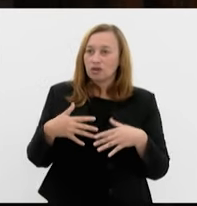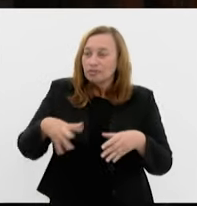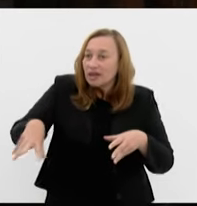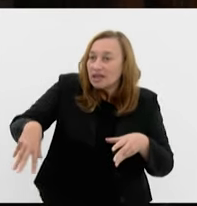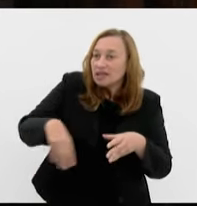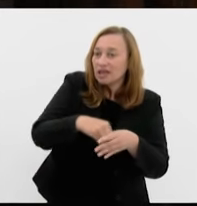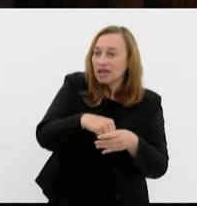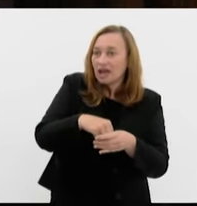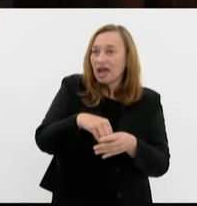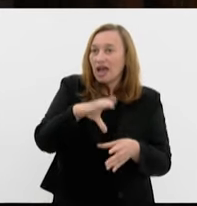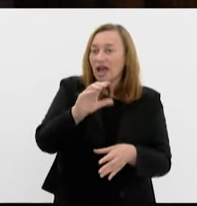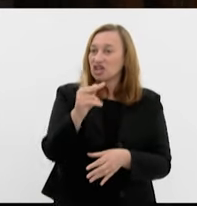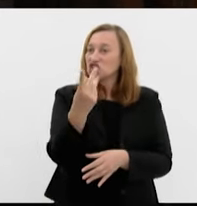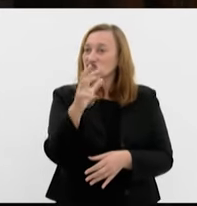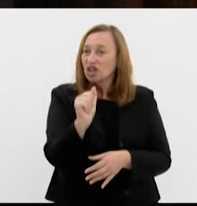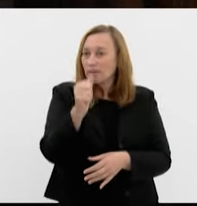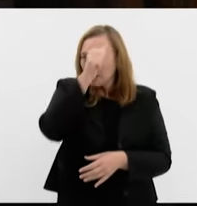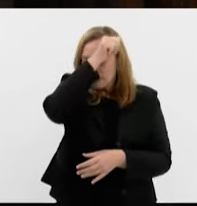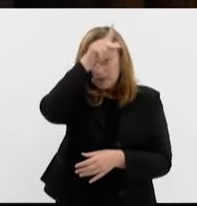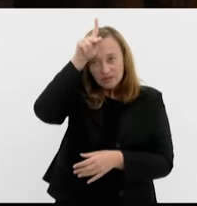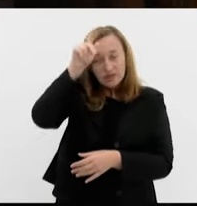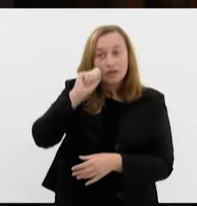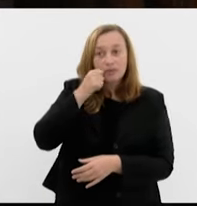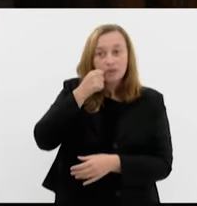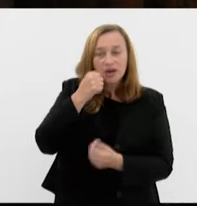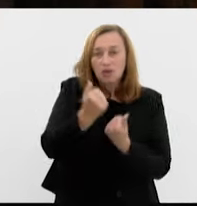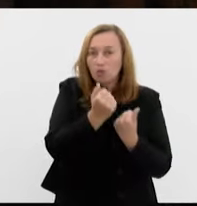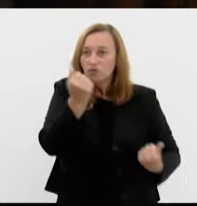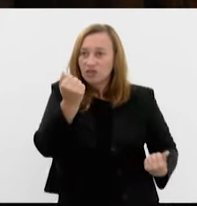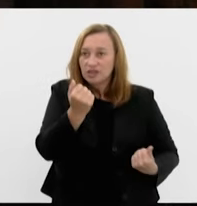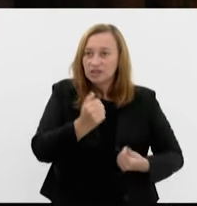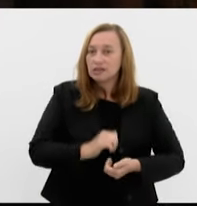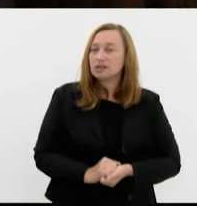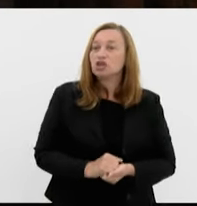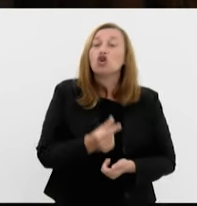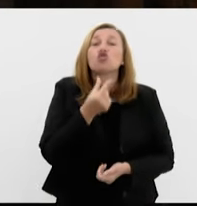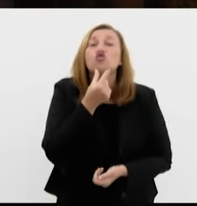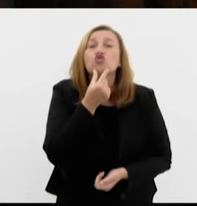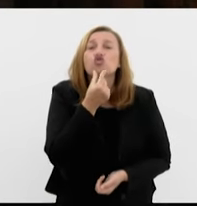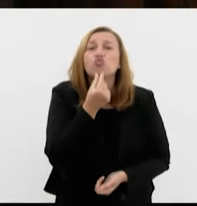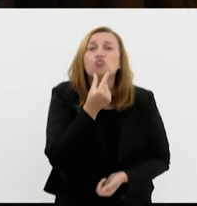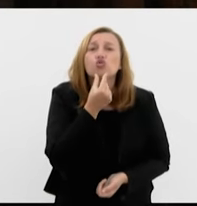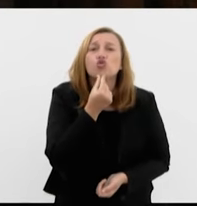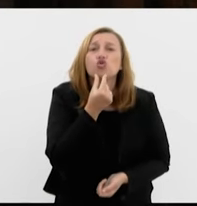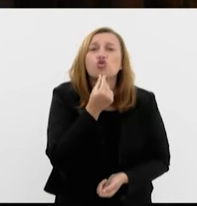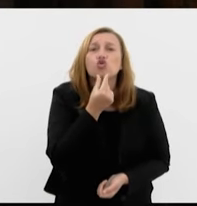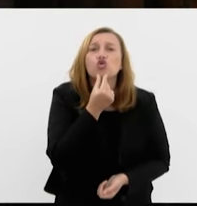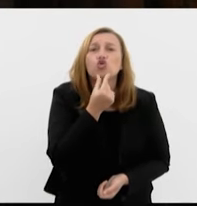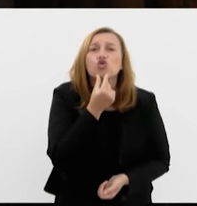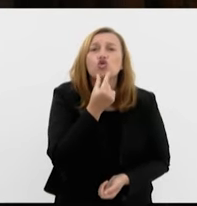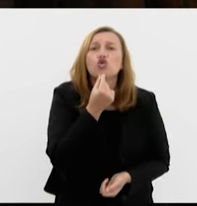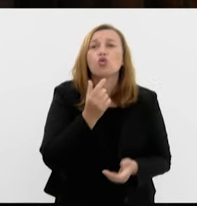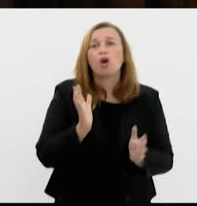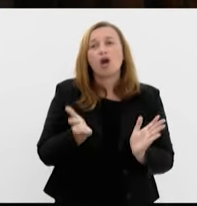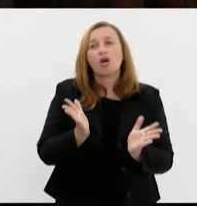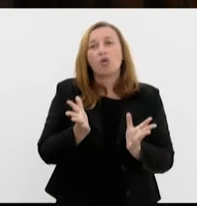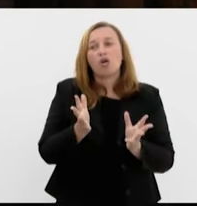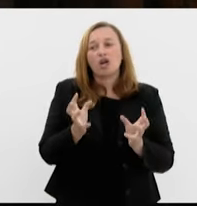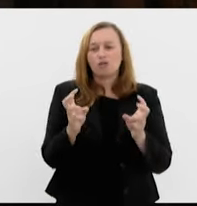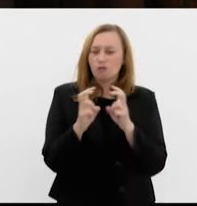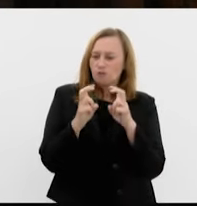paaz eventualmente como vice os meninos do Eduardo paaz agora vão se